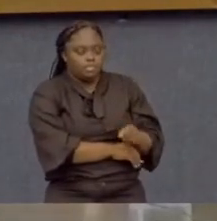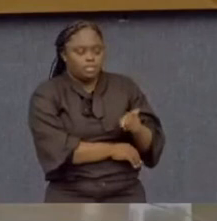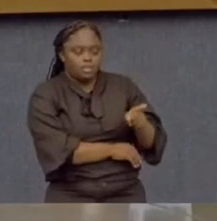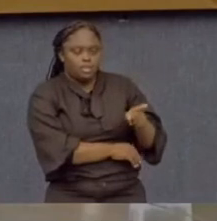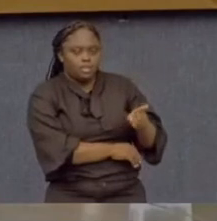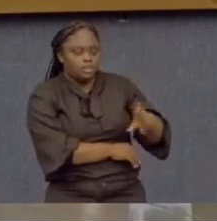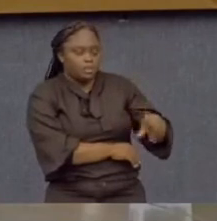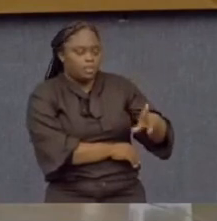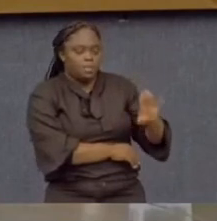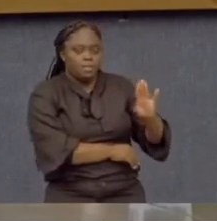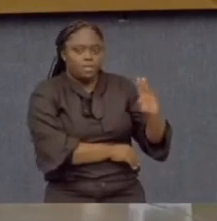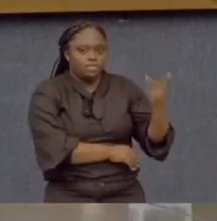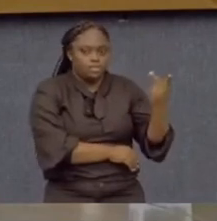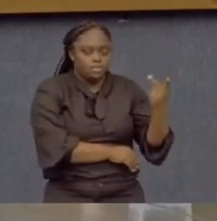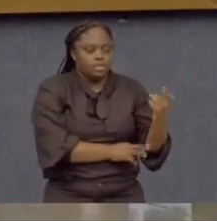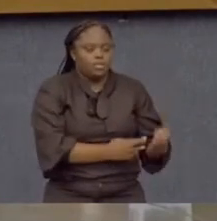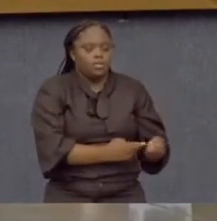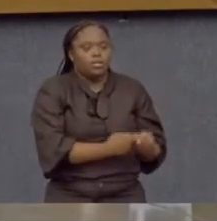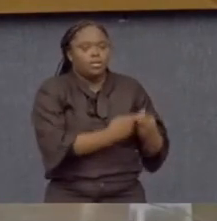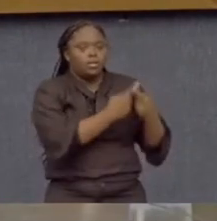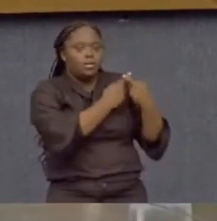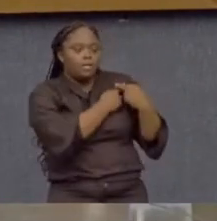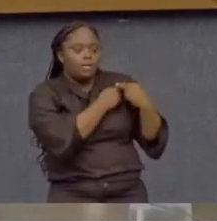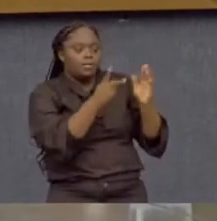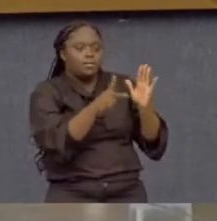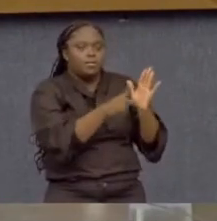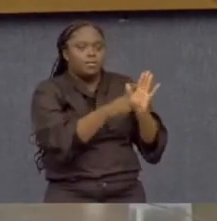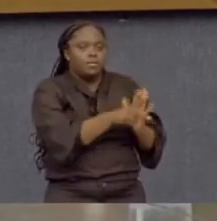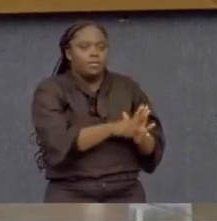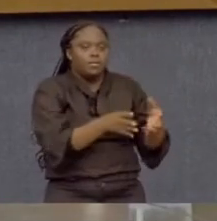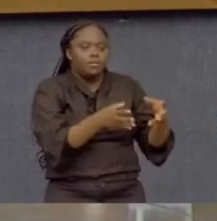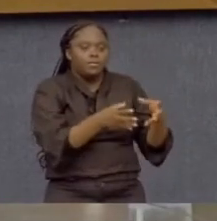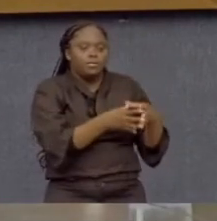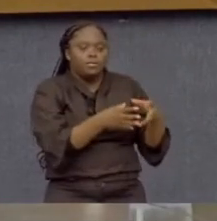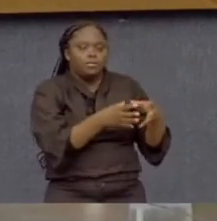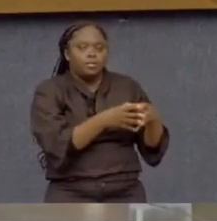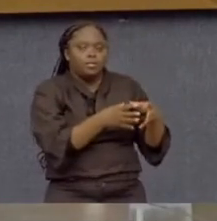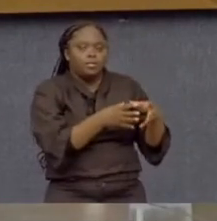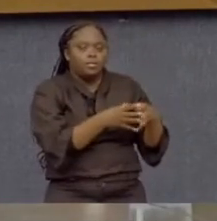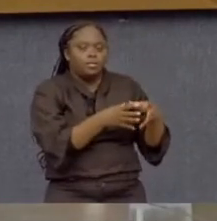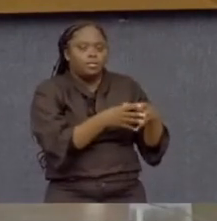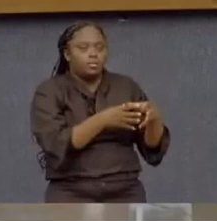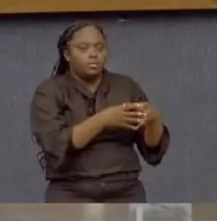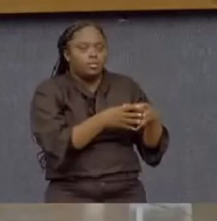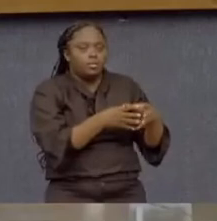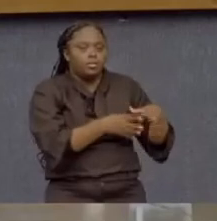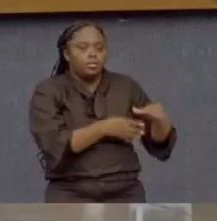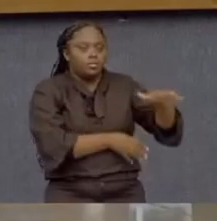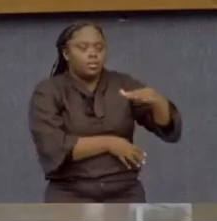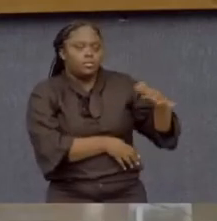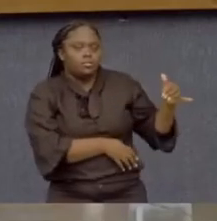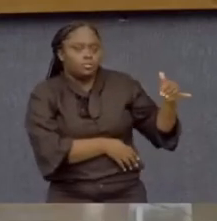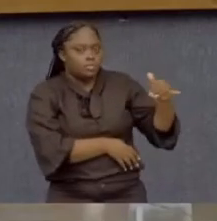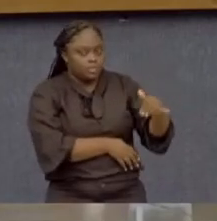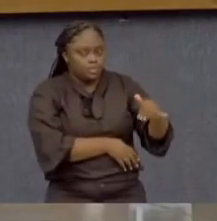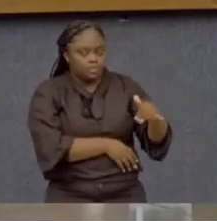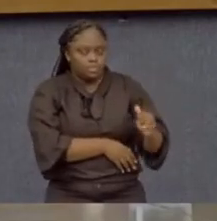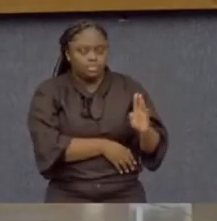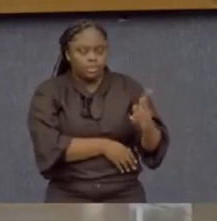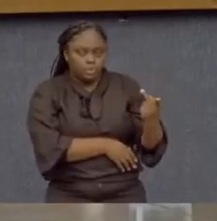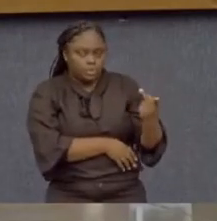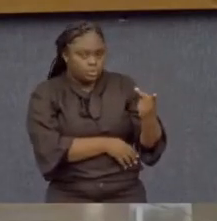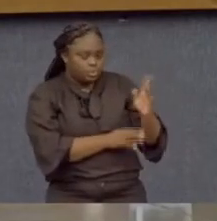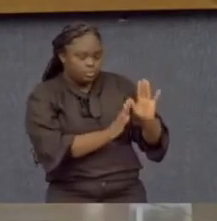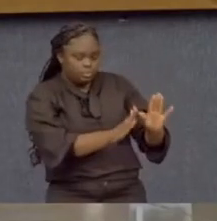Belo Horizonte, ele era uma responsabilidade da comunidade, da área do aeroporto. Belo Horizonte não tinha nada